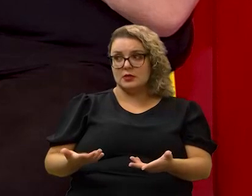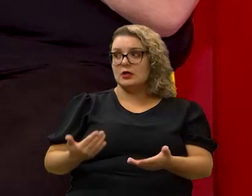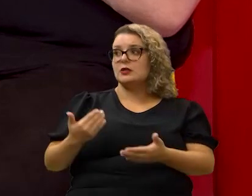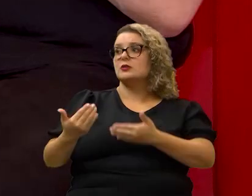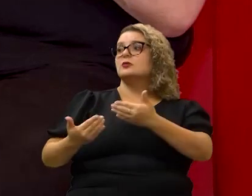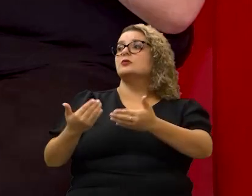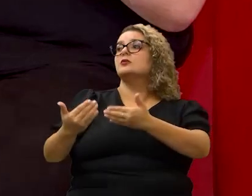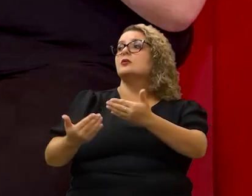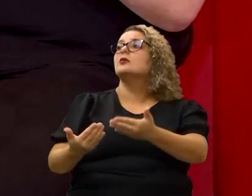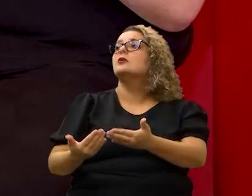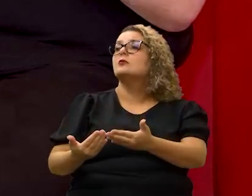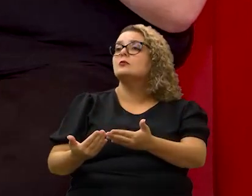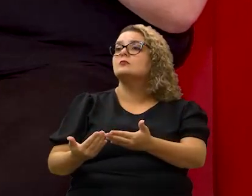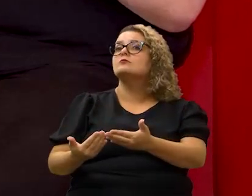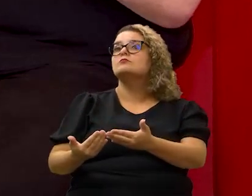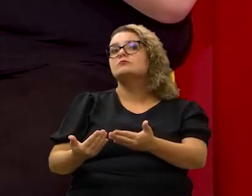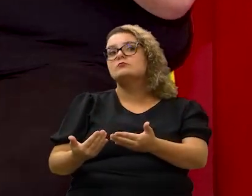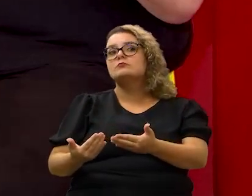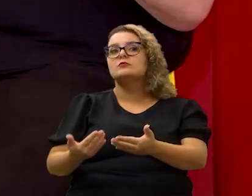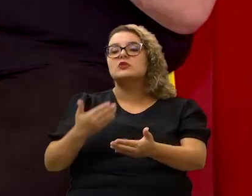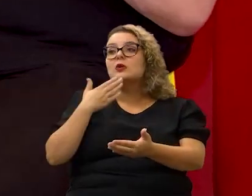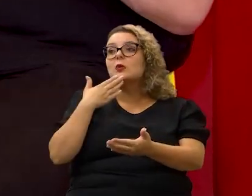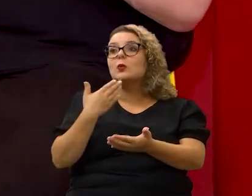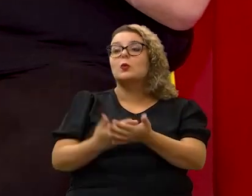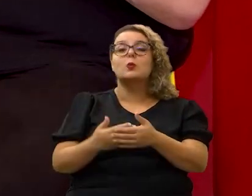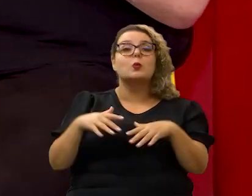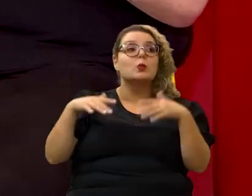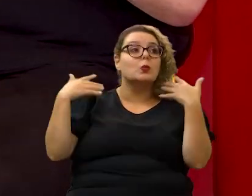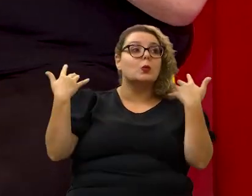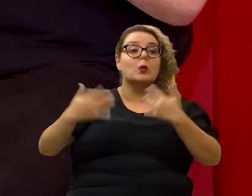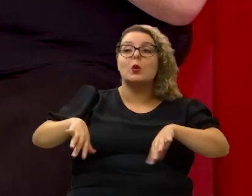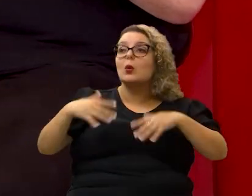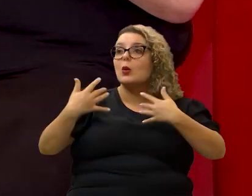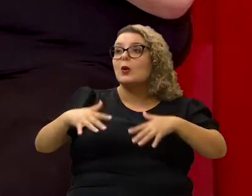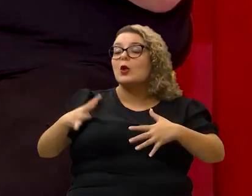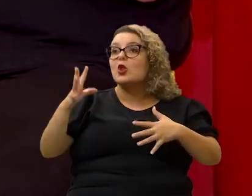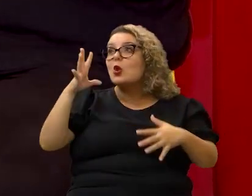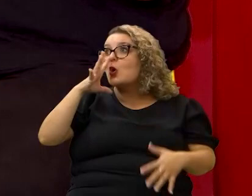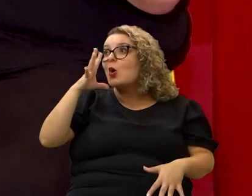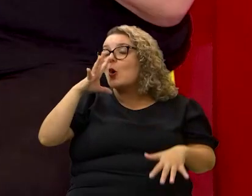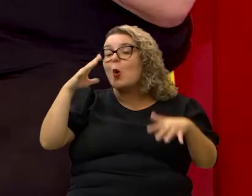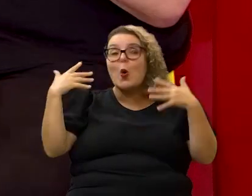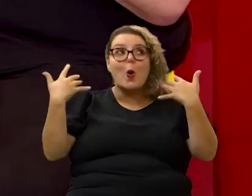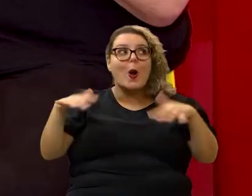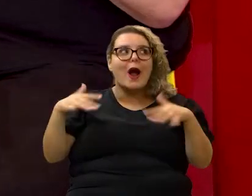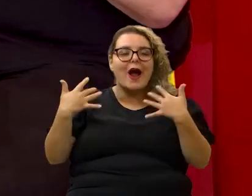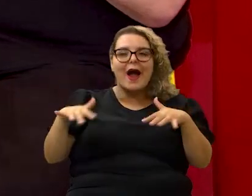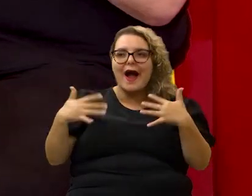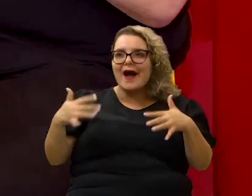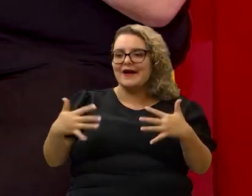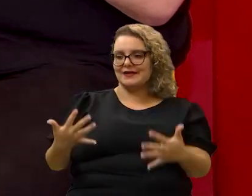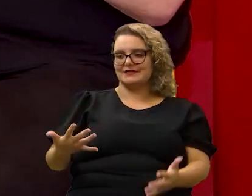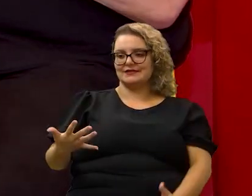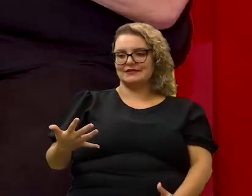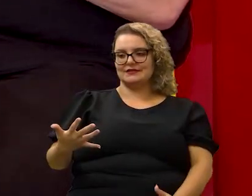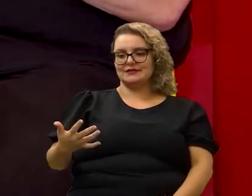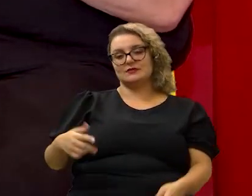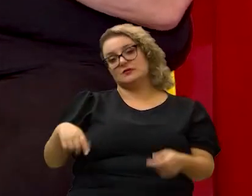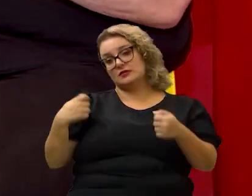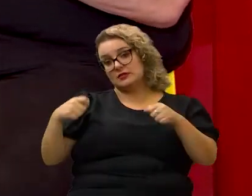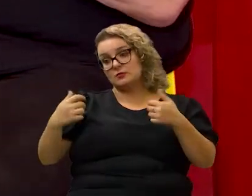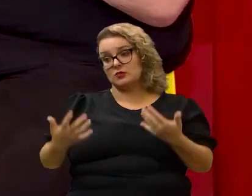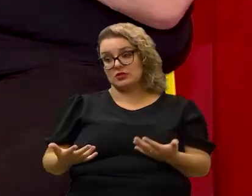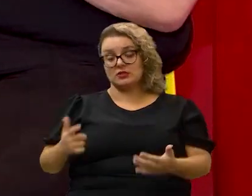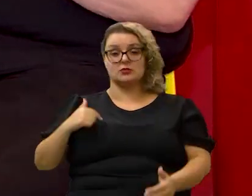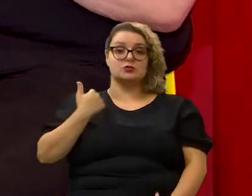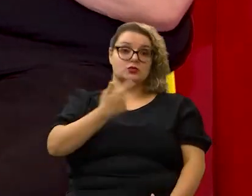numa fase de surpresa, uma coisa assim de encantamento. Vai ser